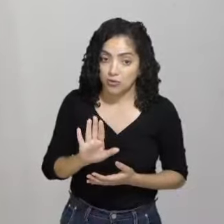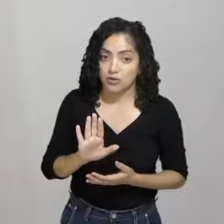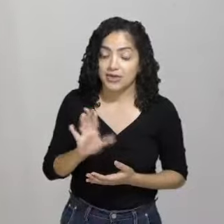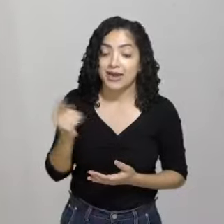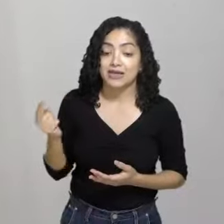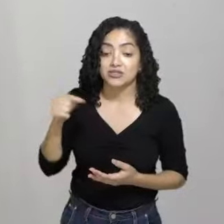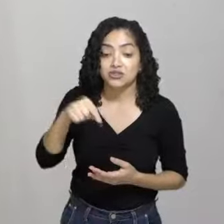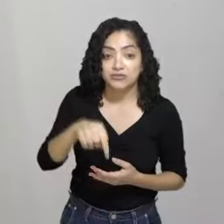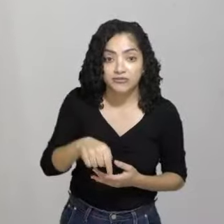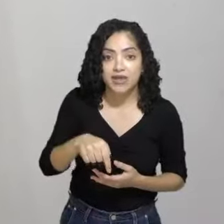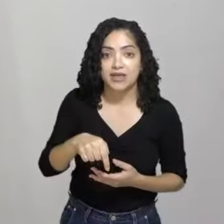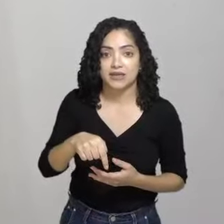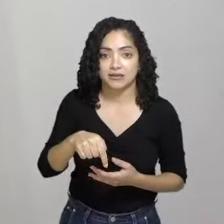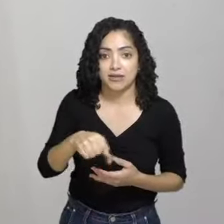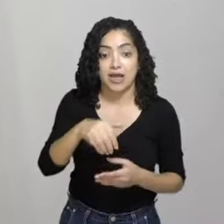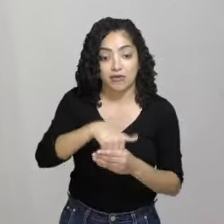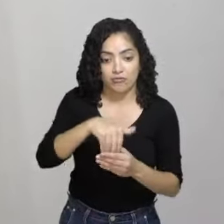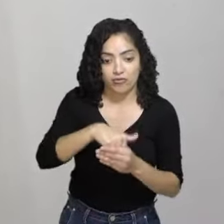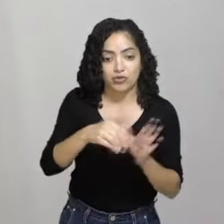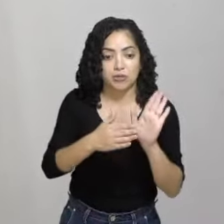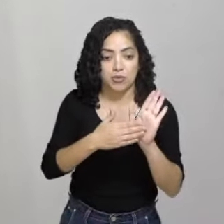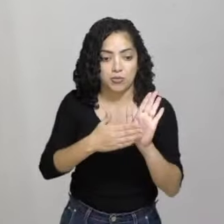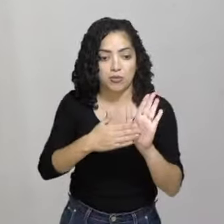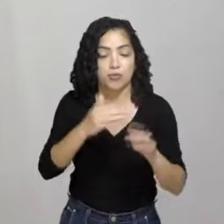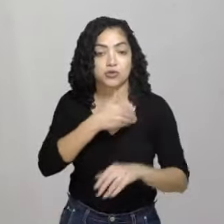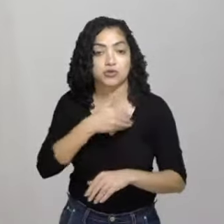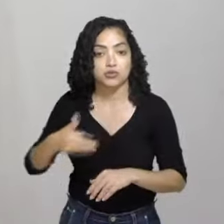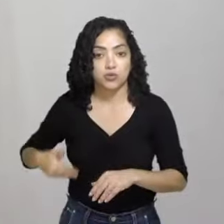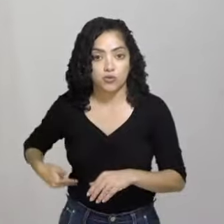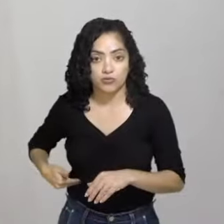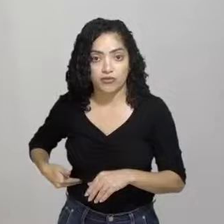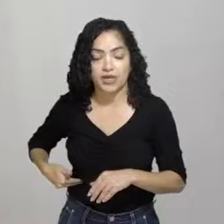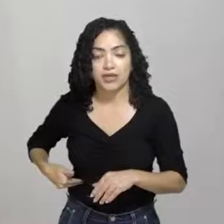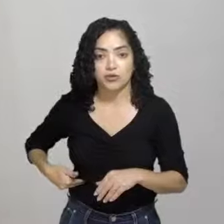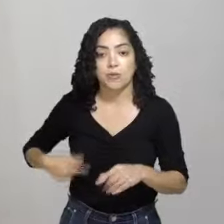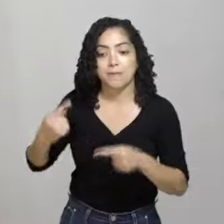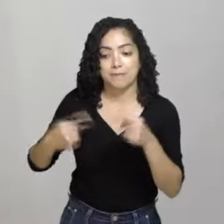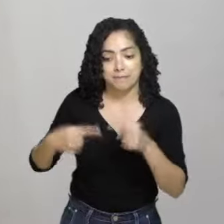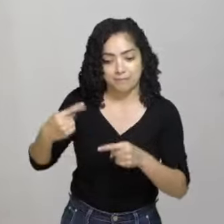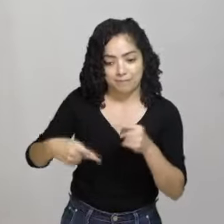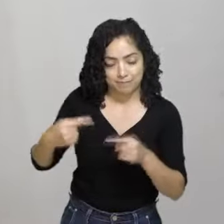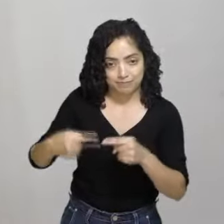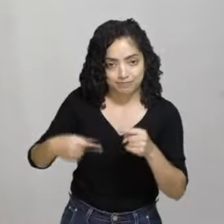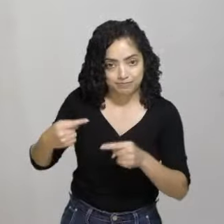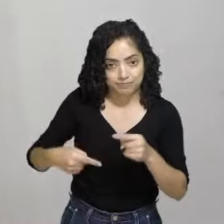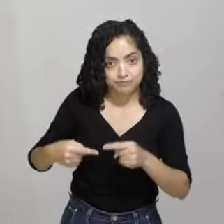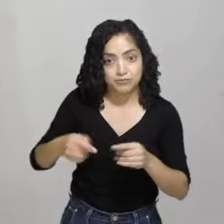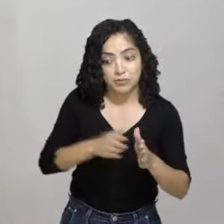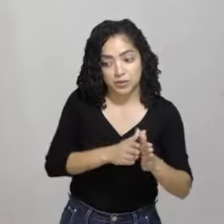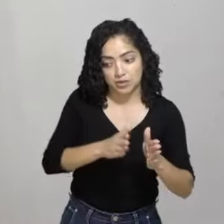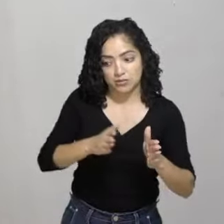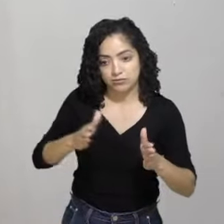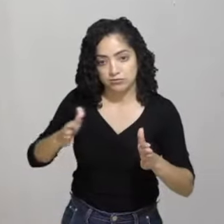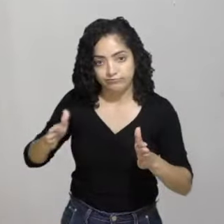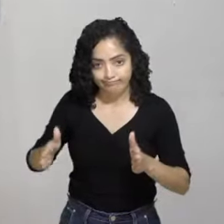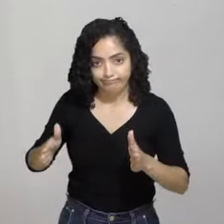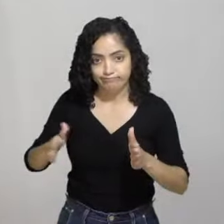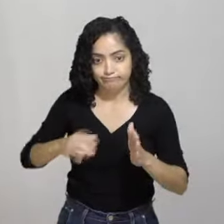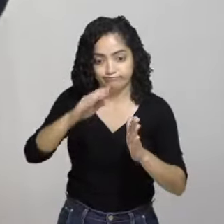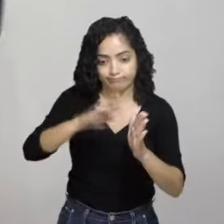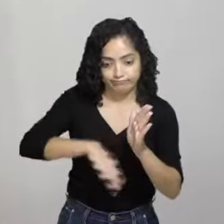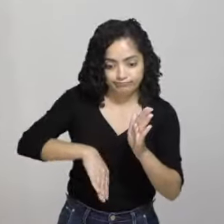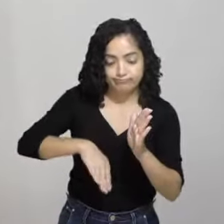cá a votar uma proposta do governo que, para além de debater uma progressividade desse desconto, a